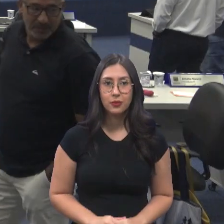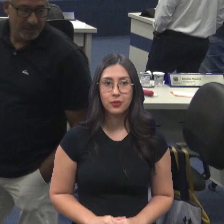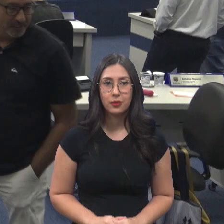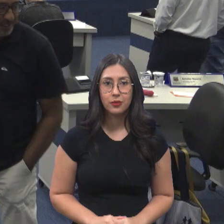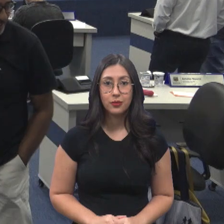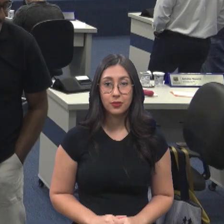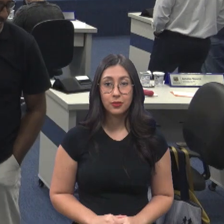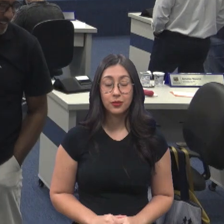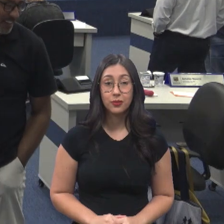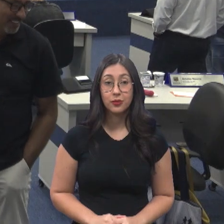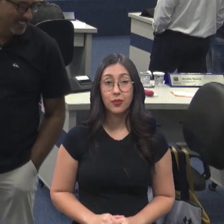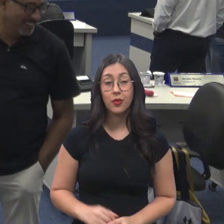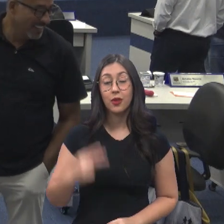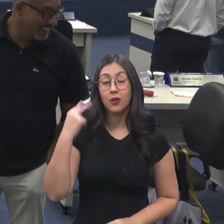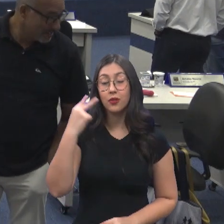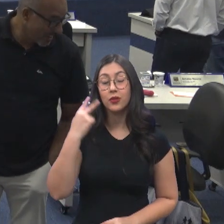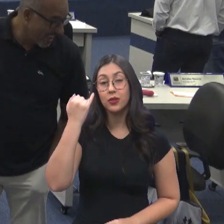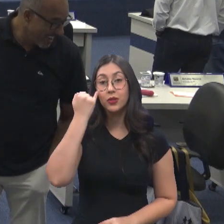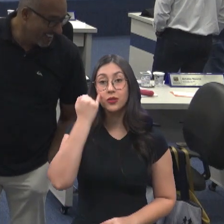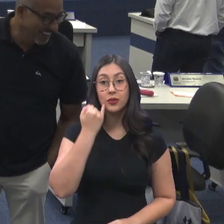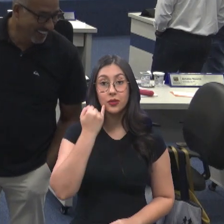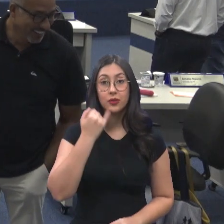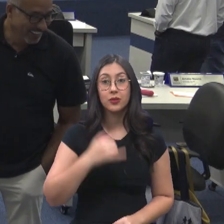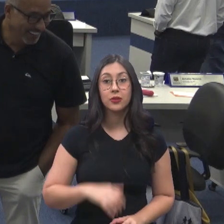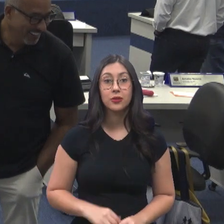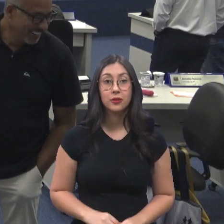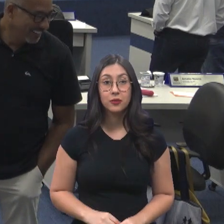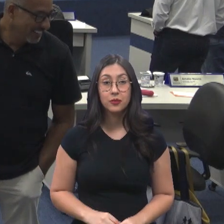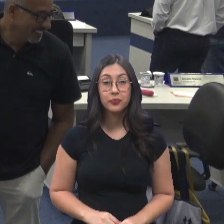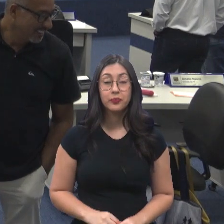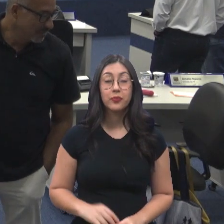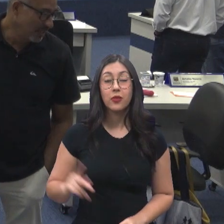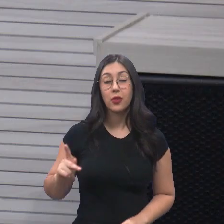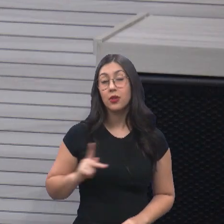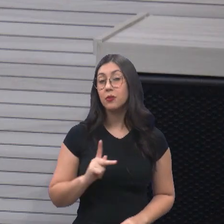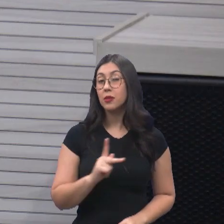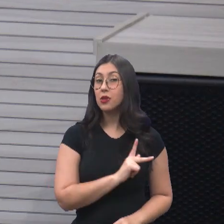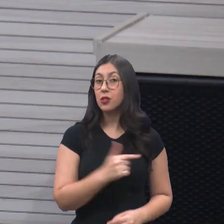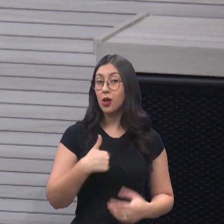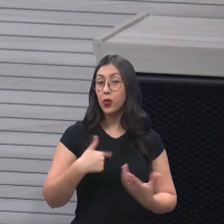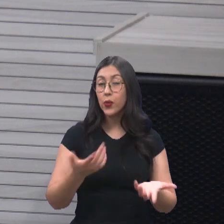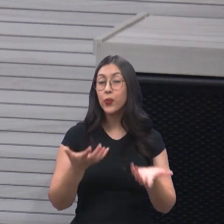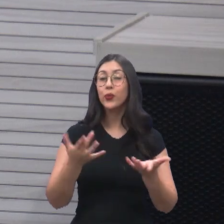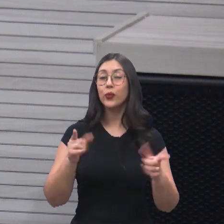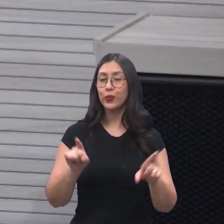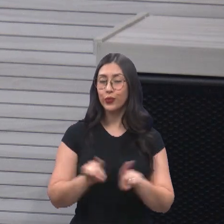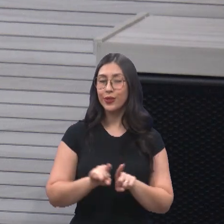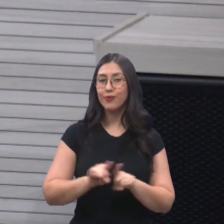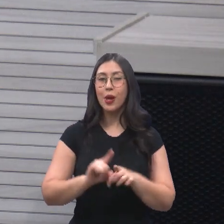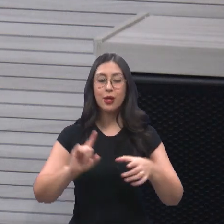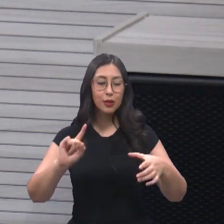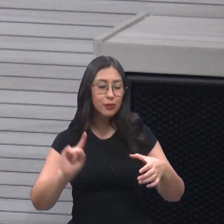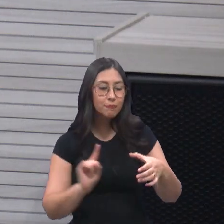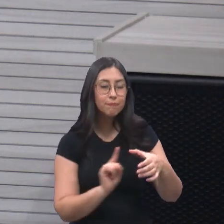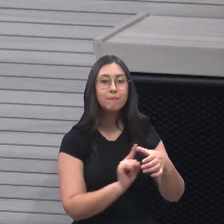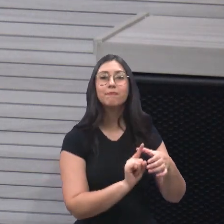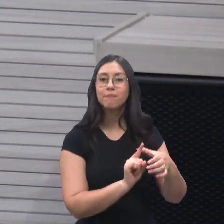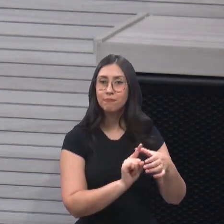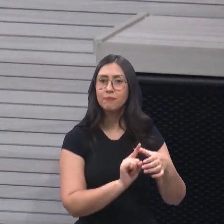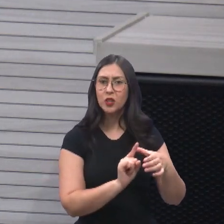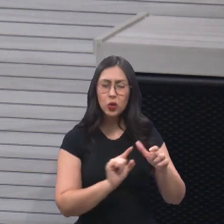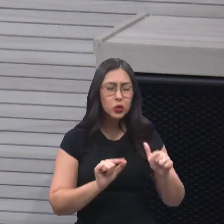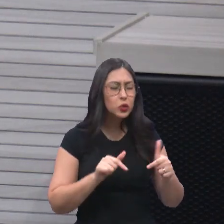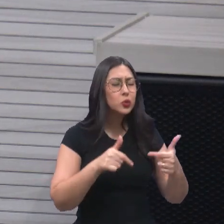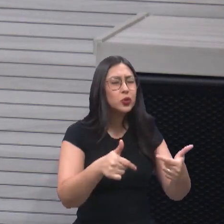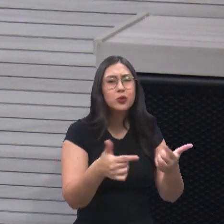Com a palavra, o vereador José Luiz. Senhor presidente, quero me somar também à excelente